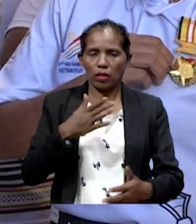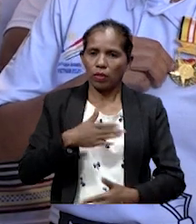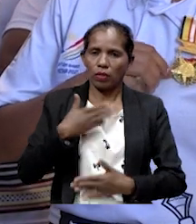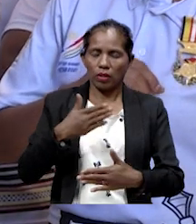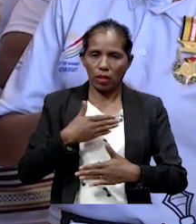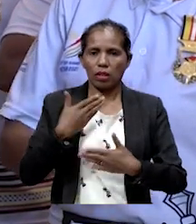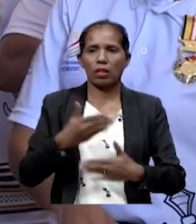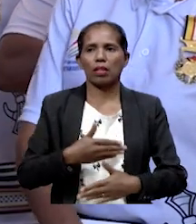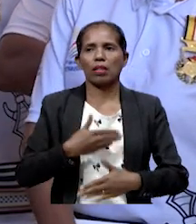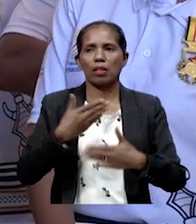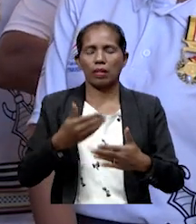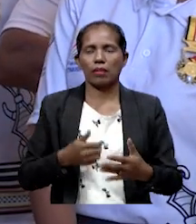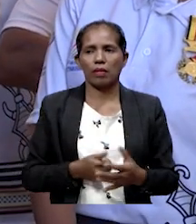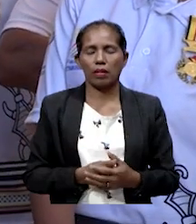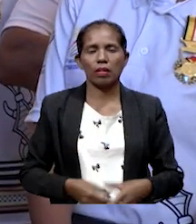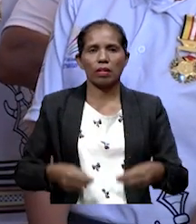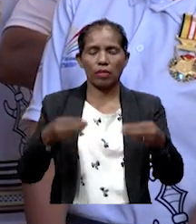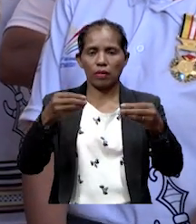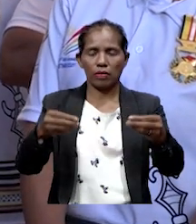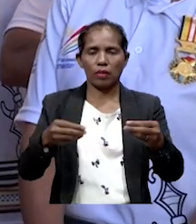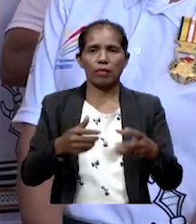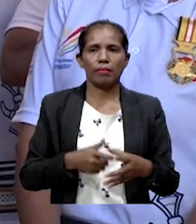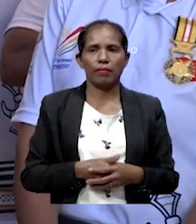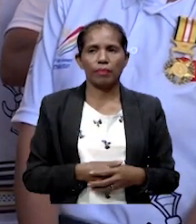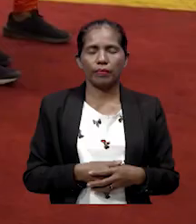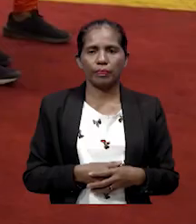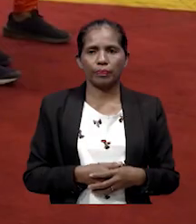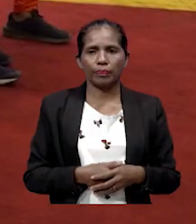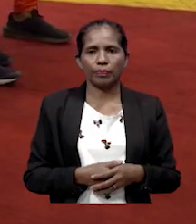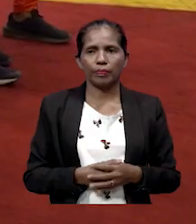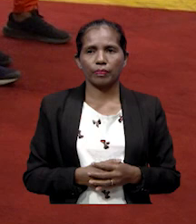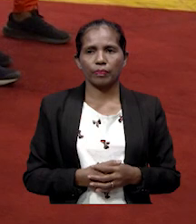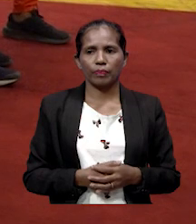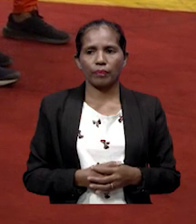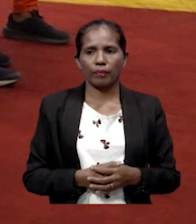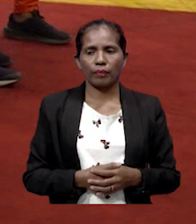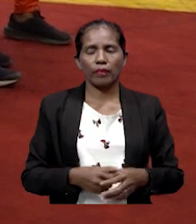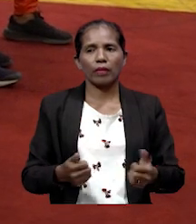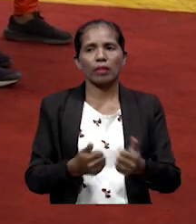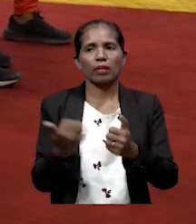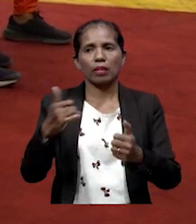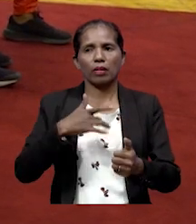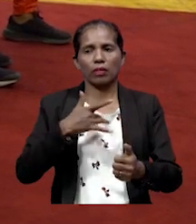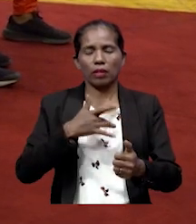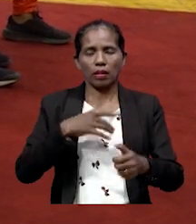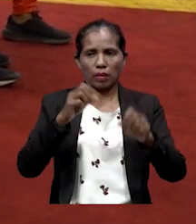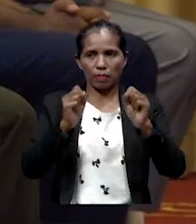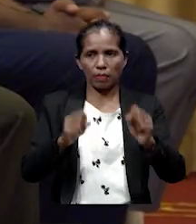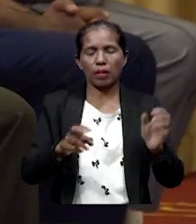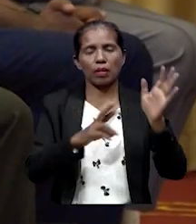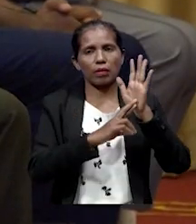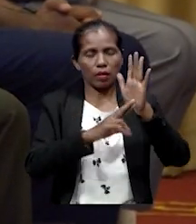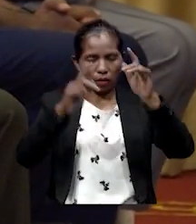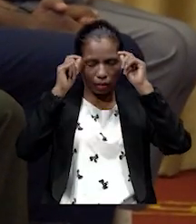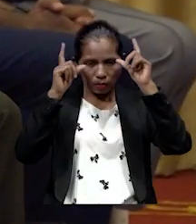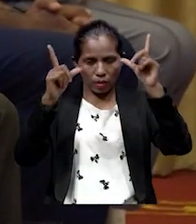condecoração também, o Insocial se atribui para. Até só treinador Sira. Atleta Sira Moço Orgulho também bela representa